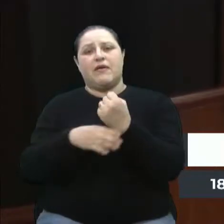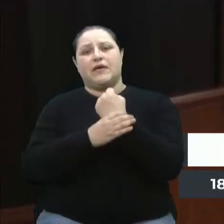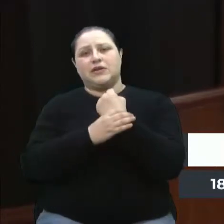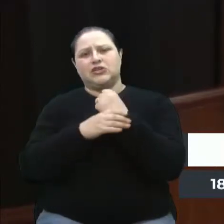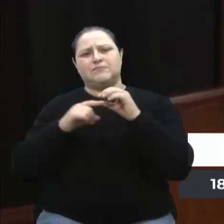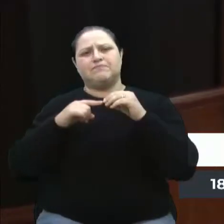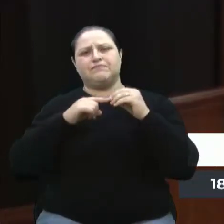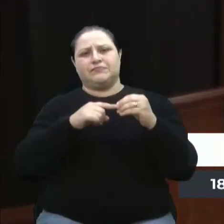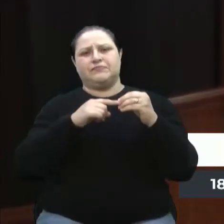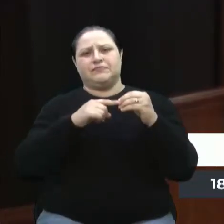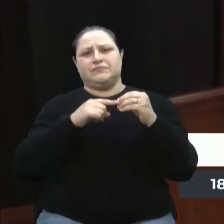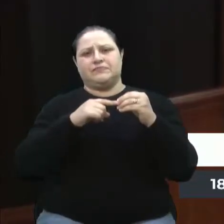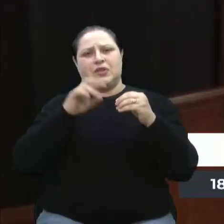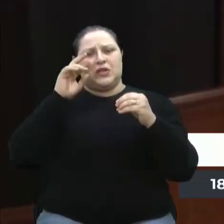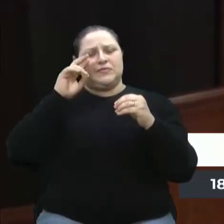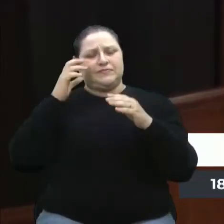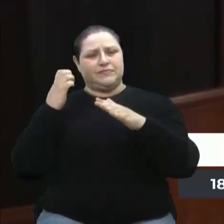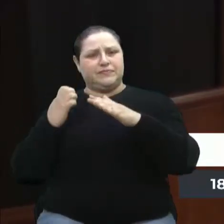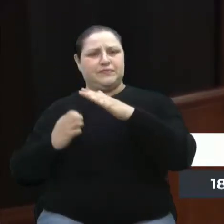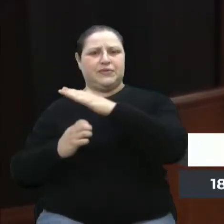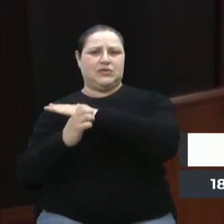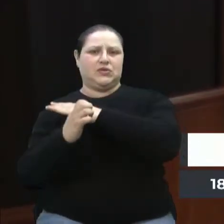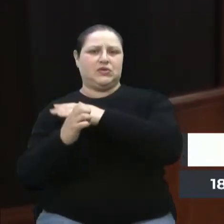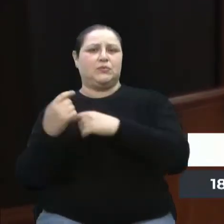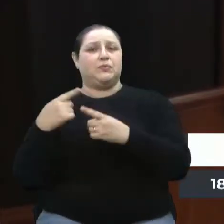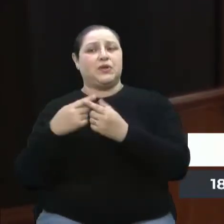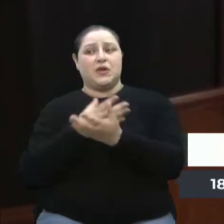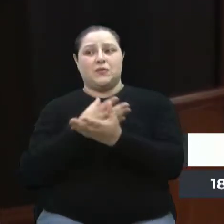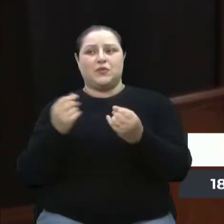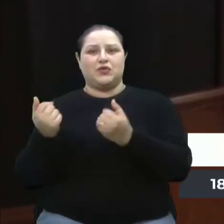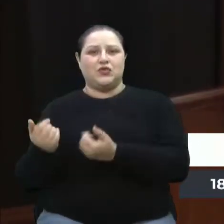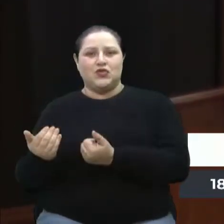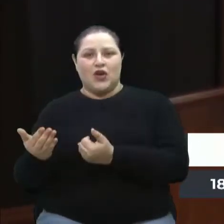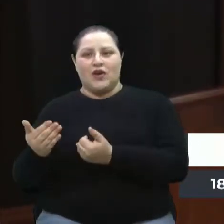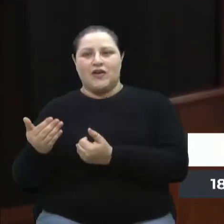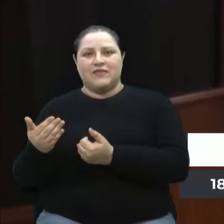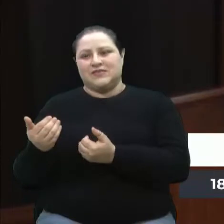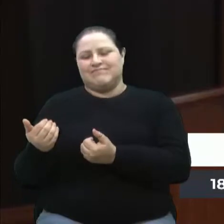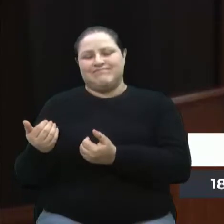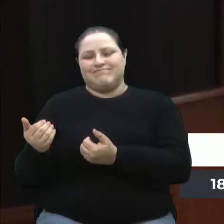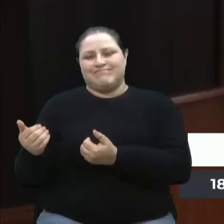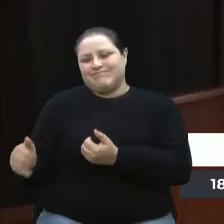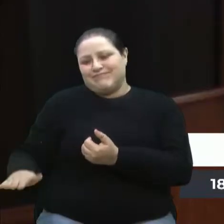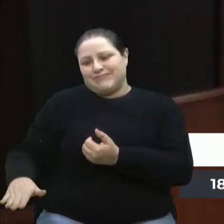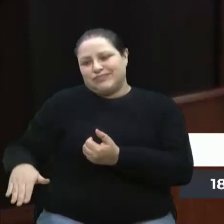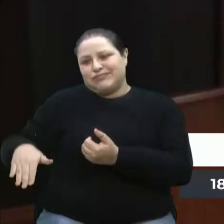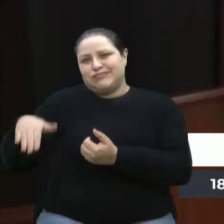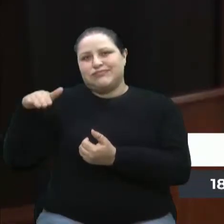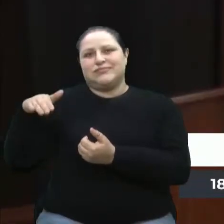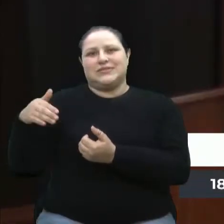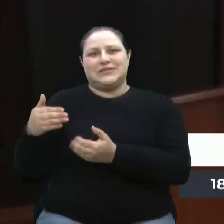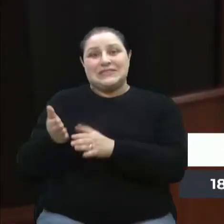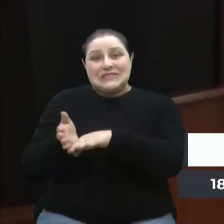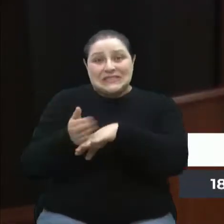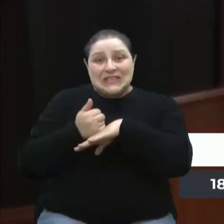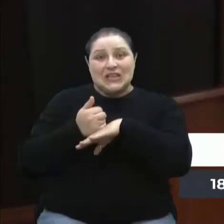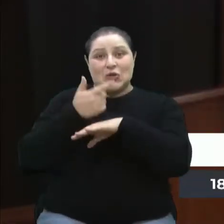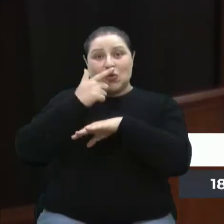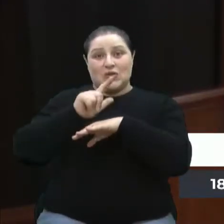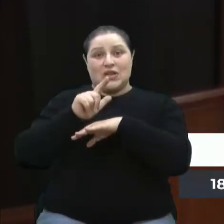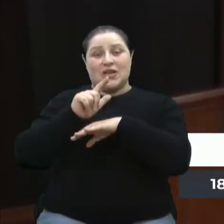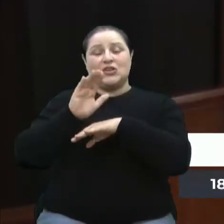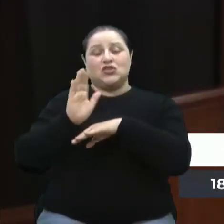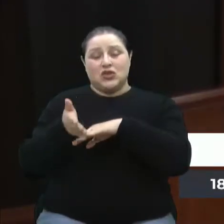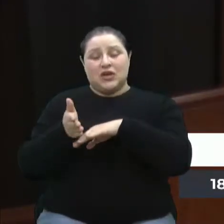o empreendedorismo, porque muitos jovens, desde cedo, conseguem uma formação adequada para o seu